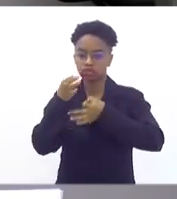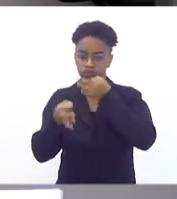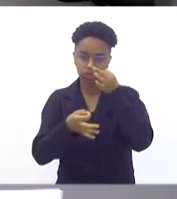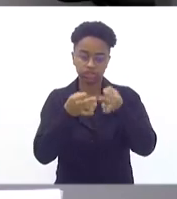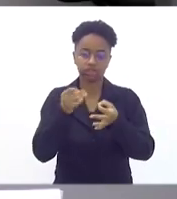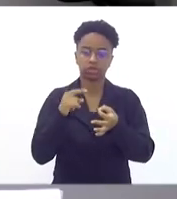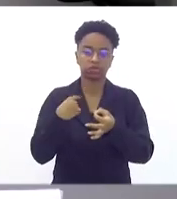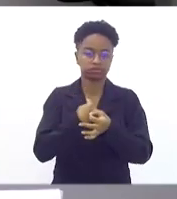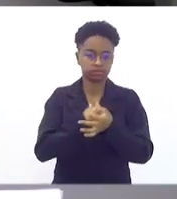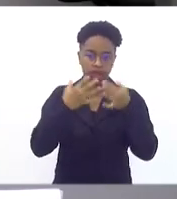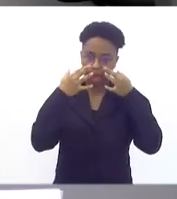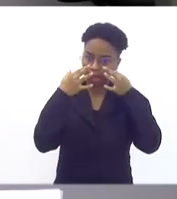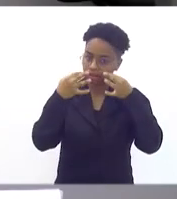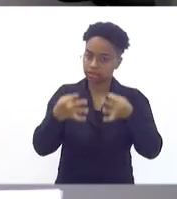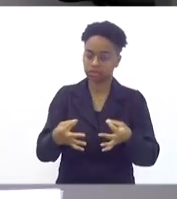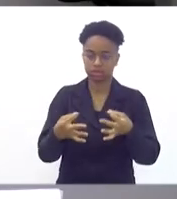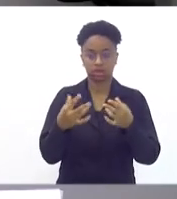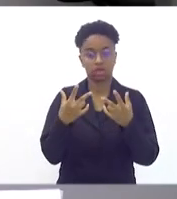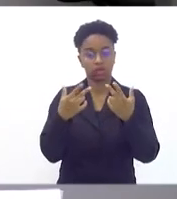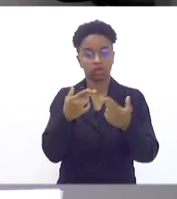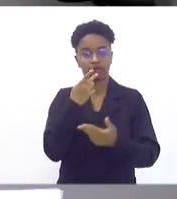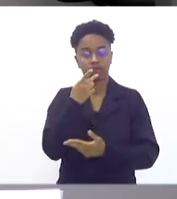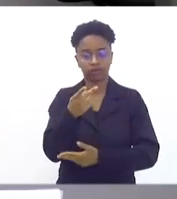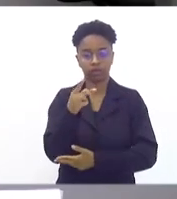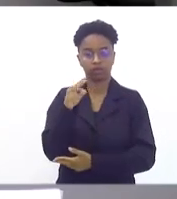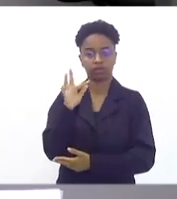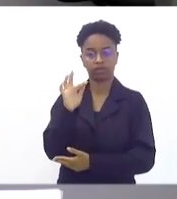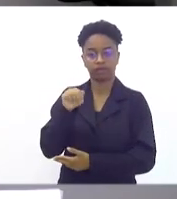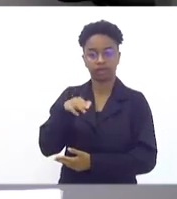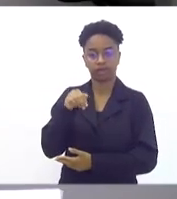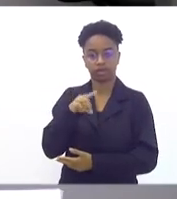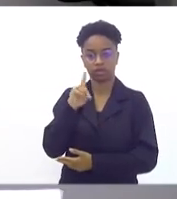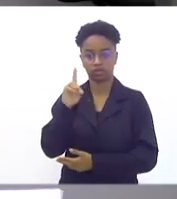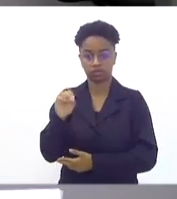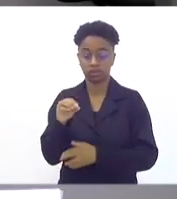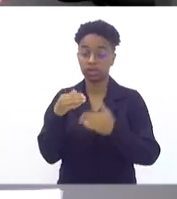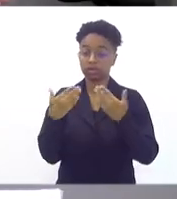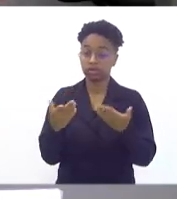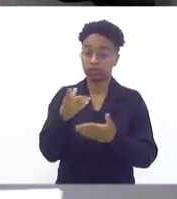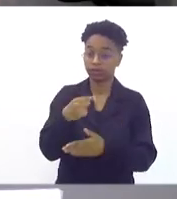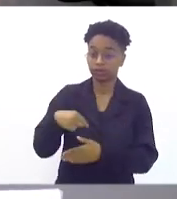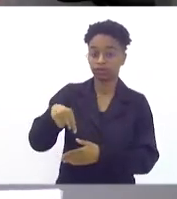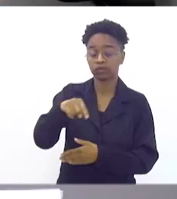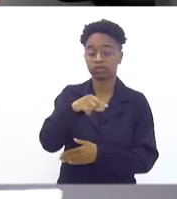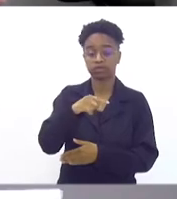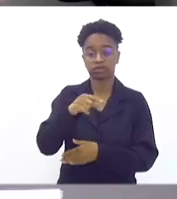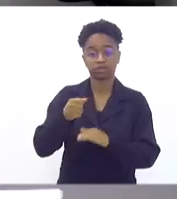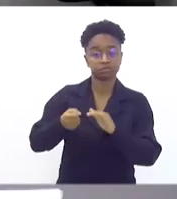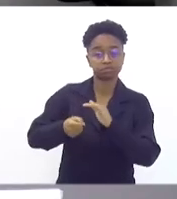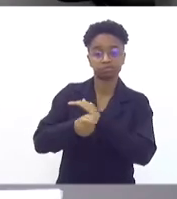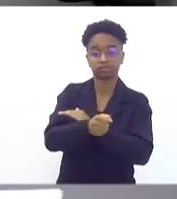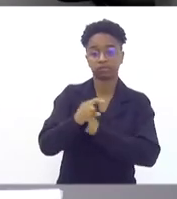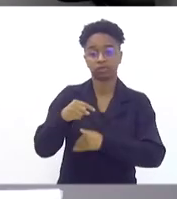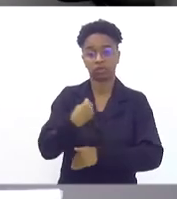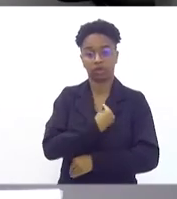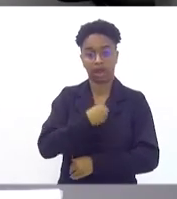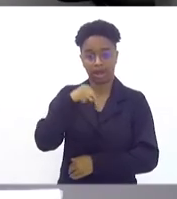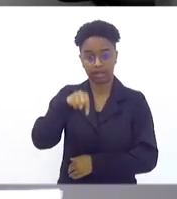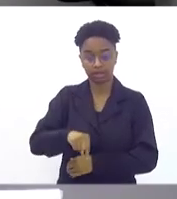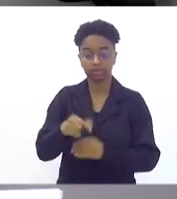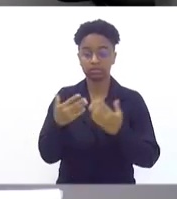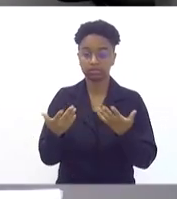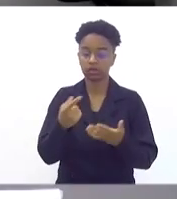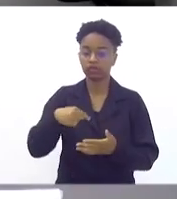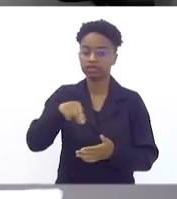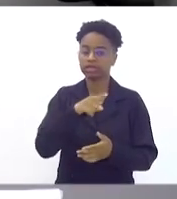levadas em consideração como bem disso o colega Fernando Morais são os senhores que nos colocaram Onde nós estamos Então os senhores tem